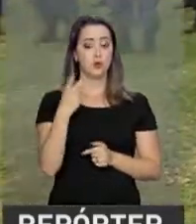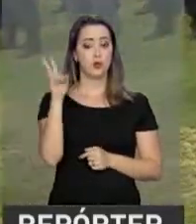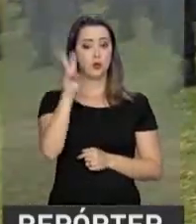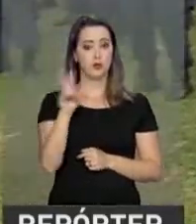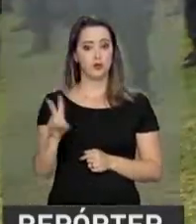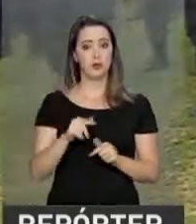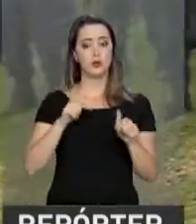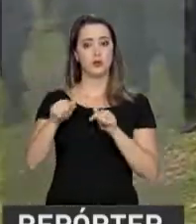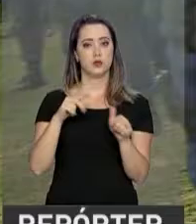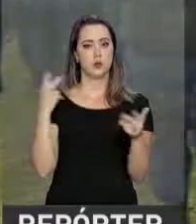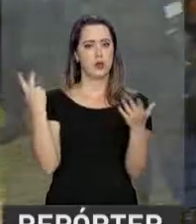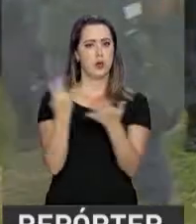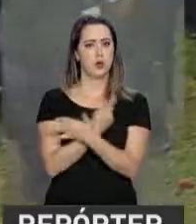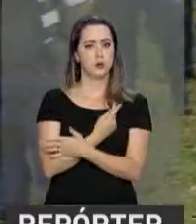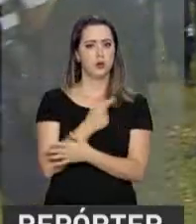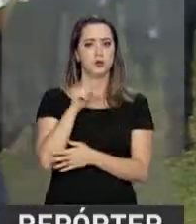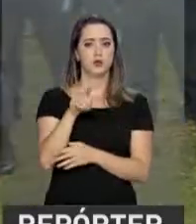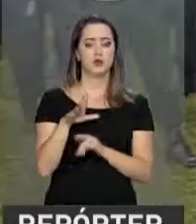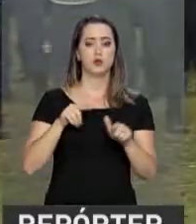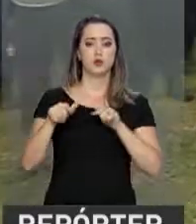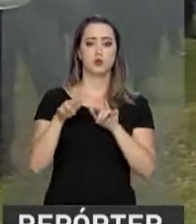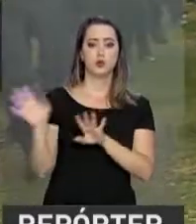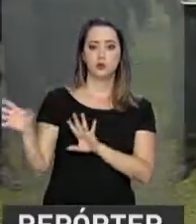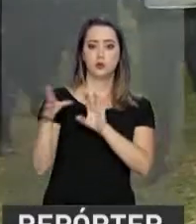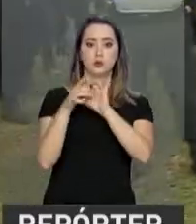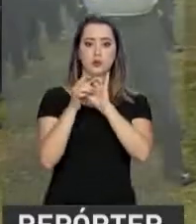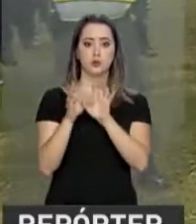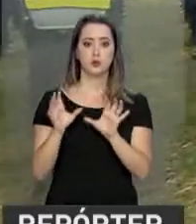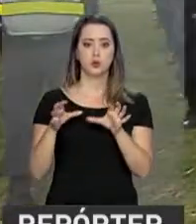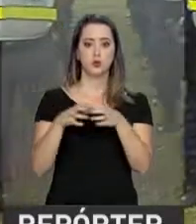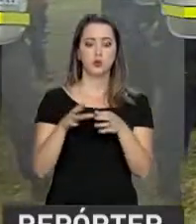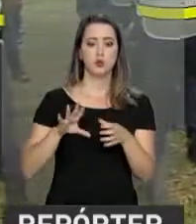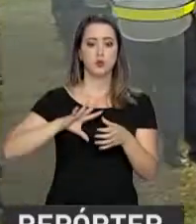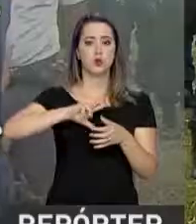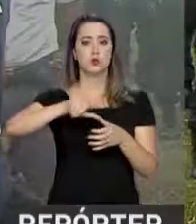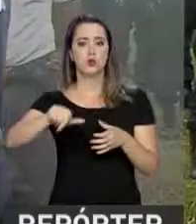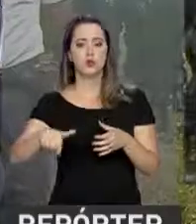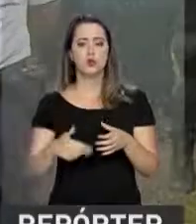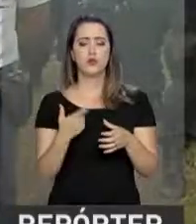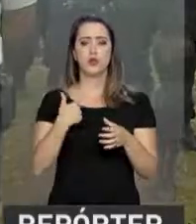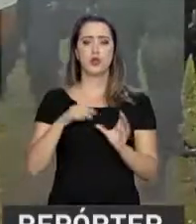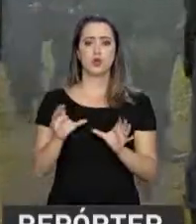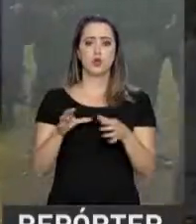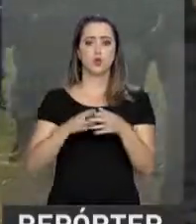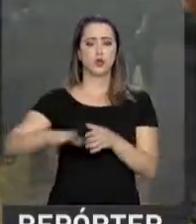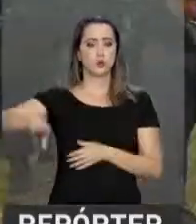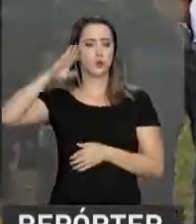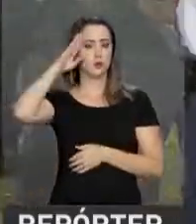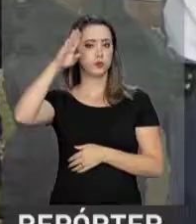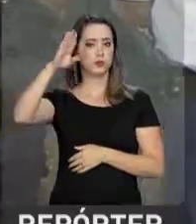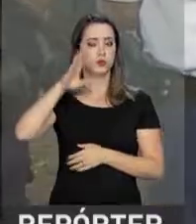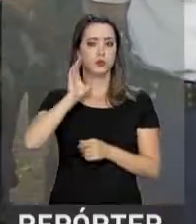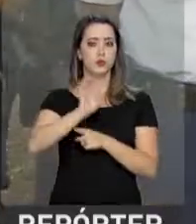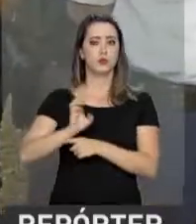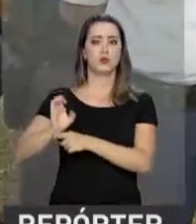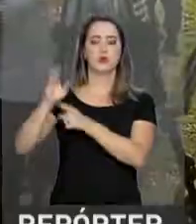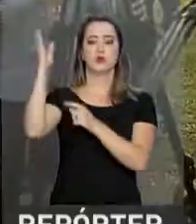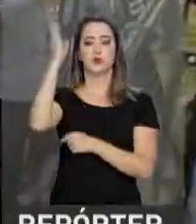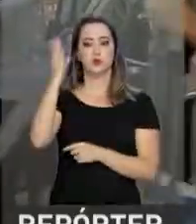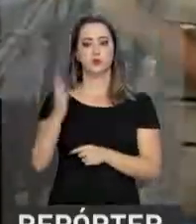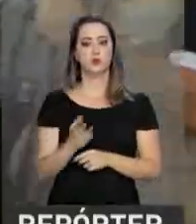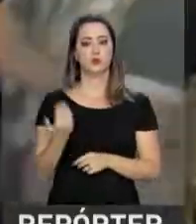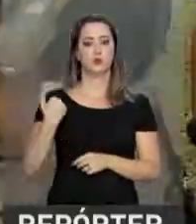que a operação é realizada com a atuação conjunta de todas as corporações militares estaduais do país